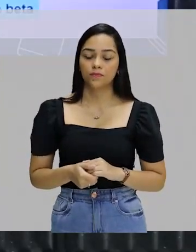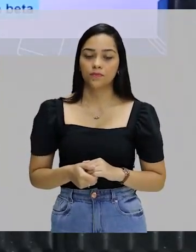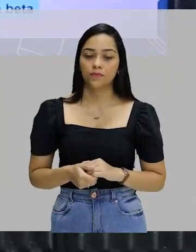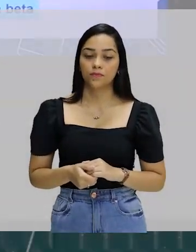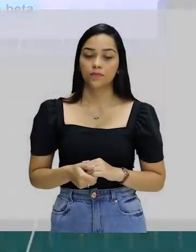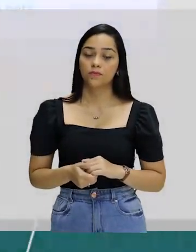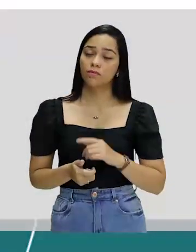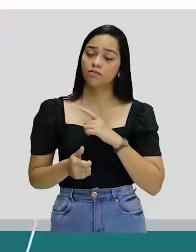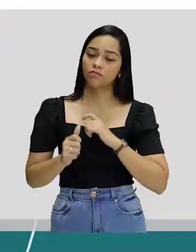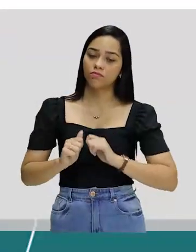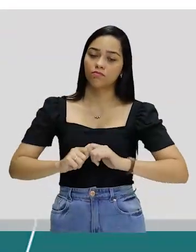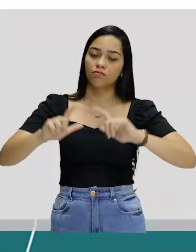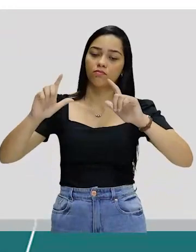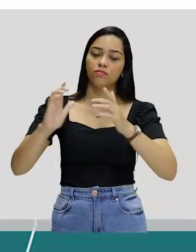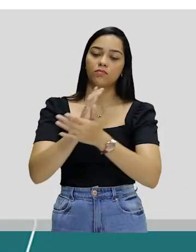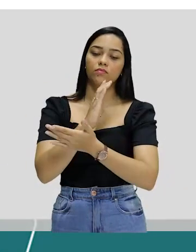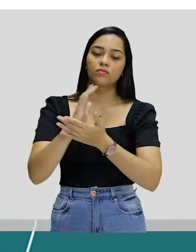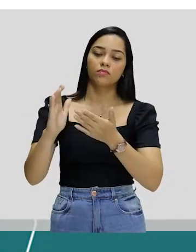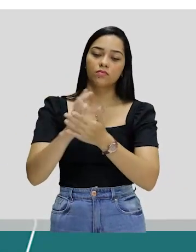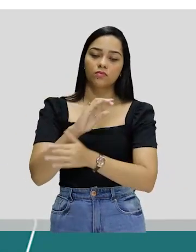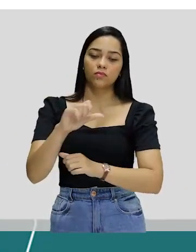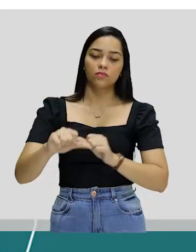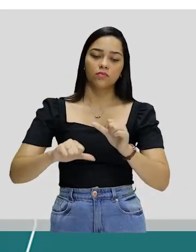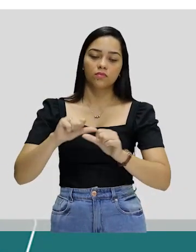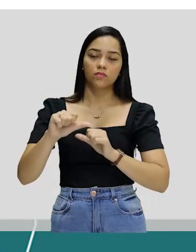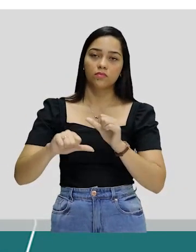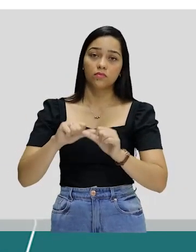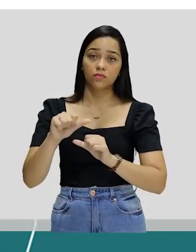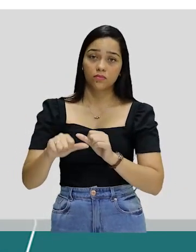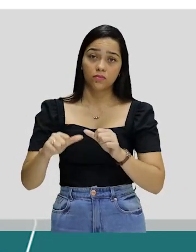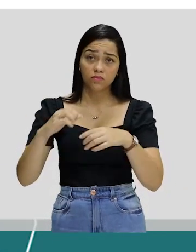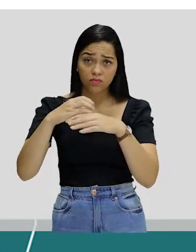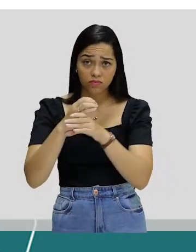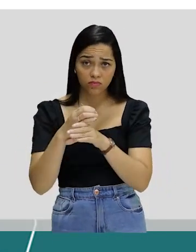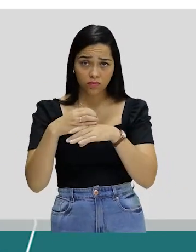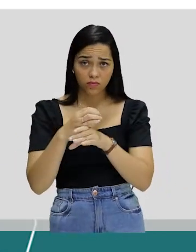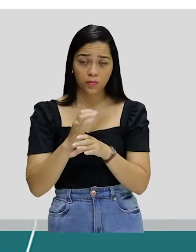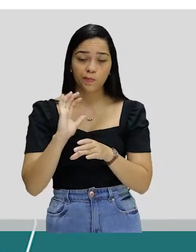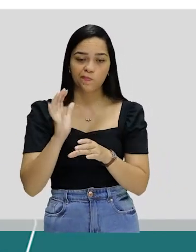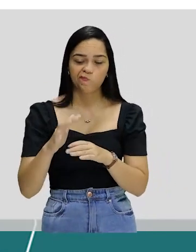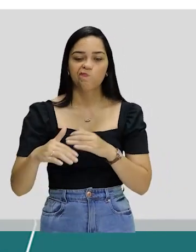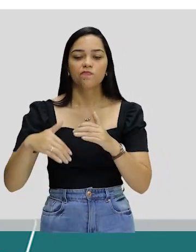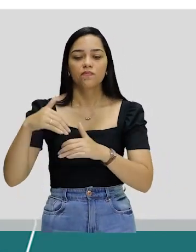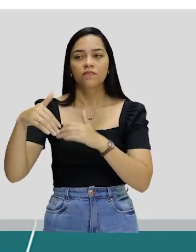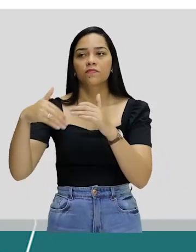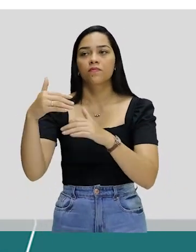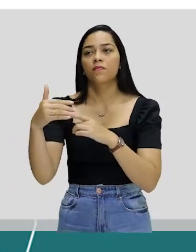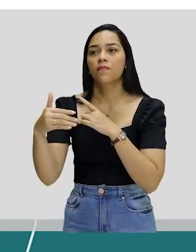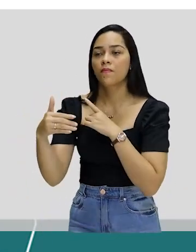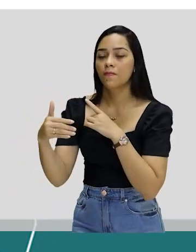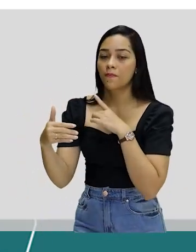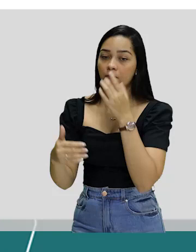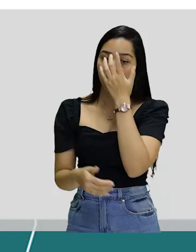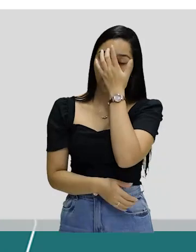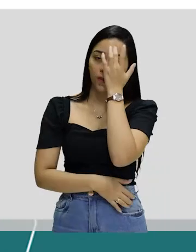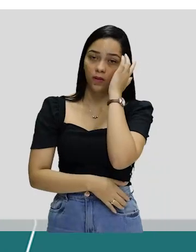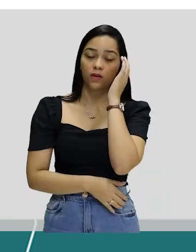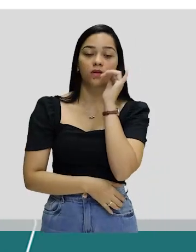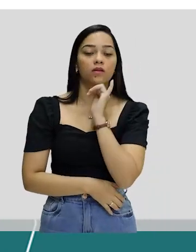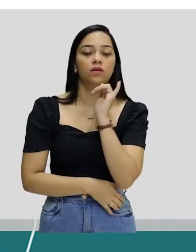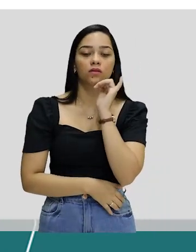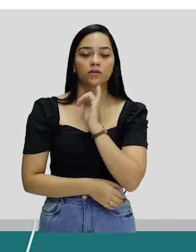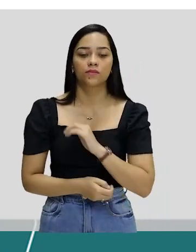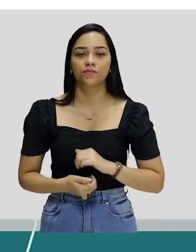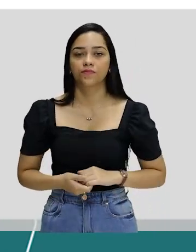E aqui na tela nós temos algumas transmutações artificiais já desenvolvidas pelo homem. Por